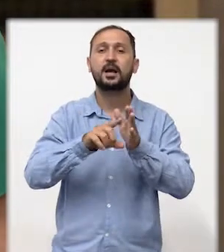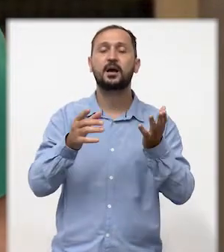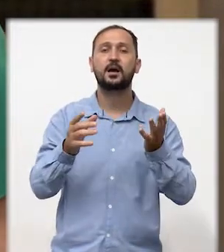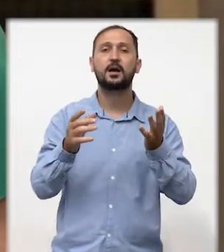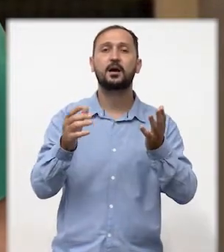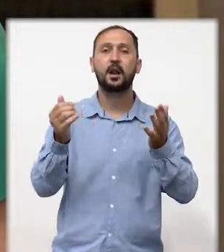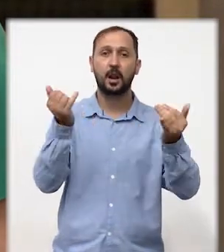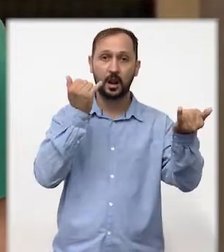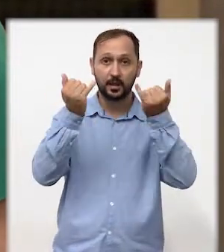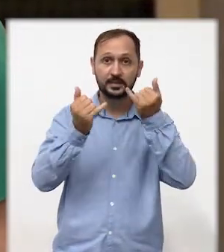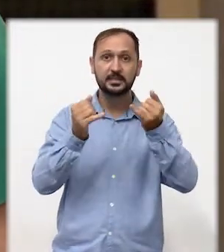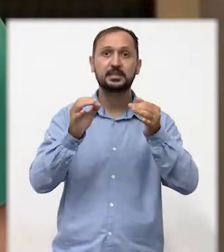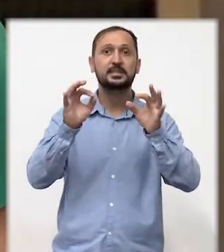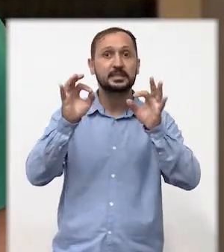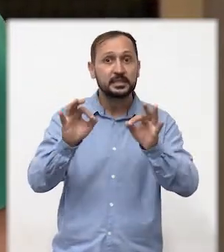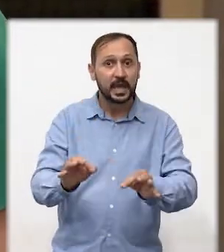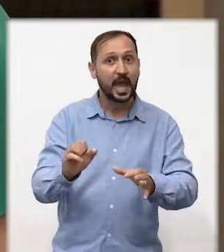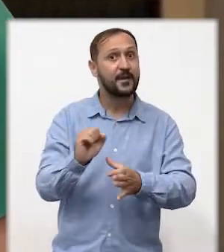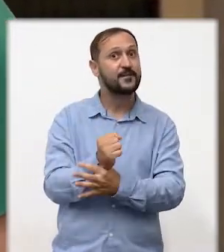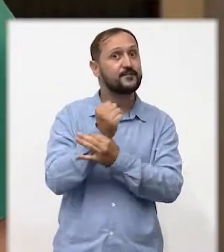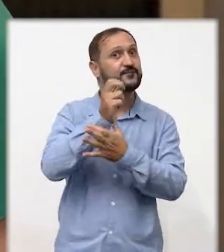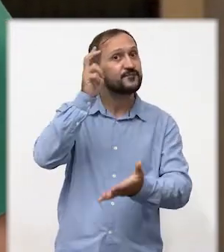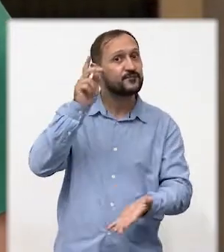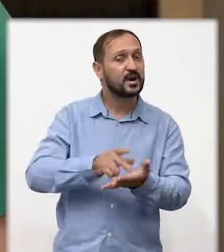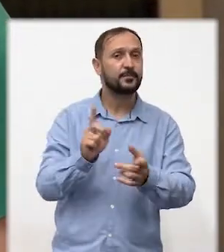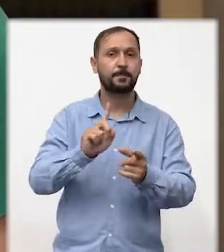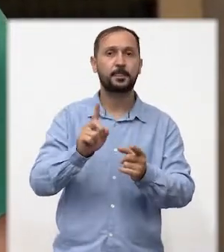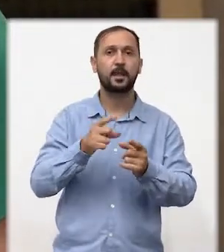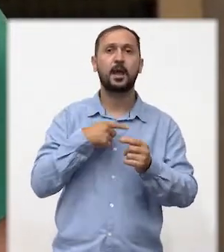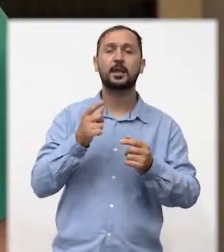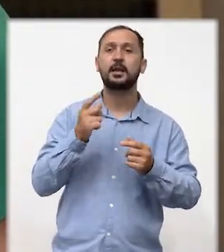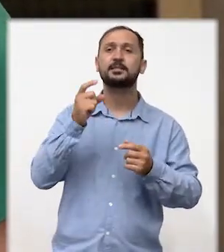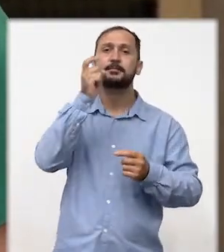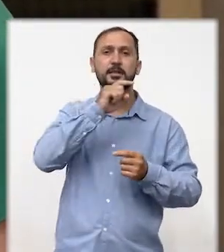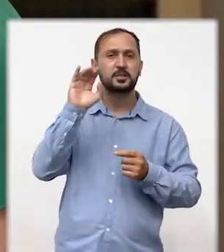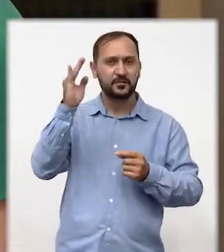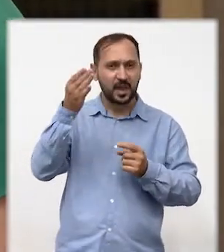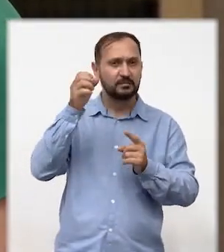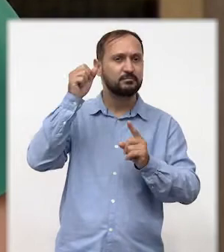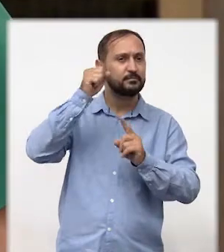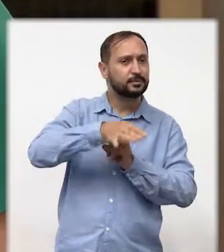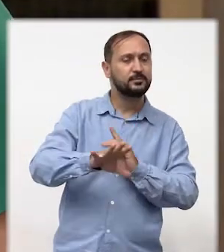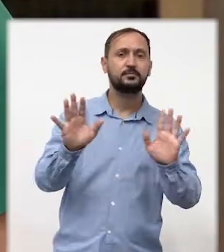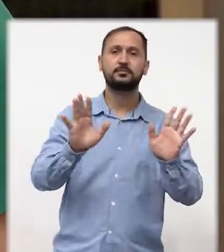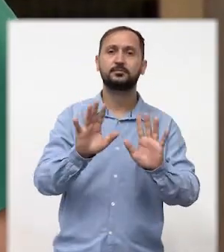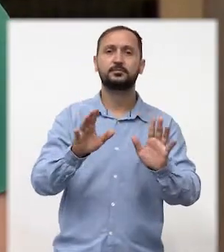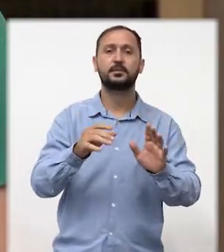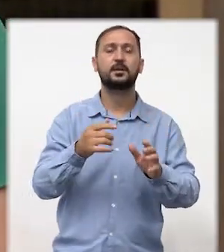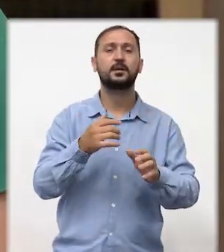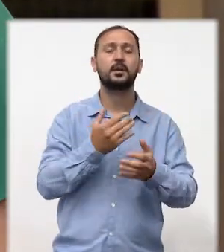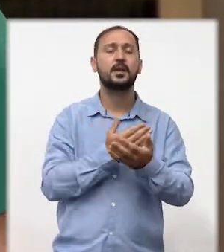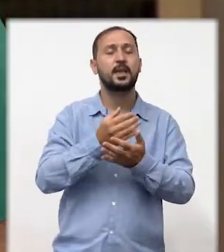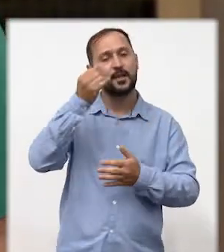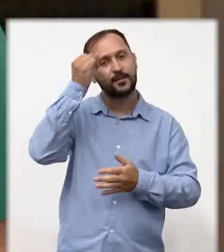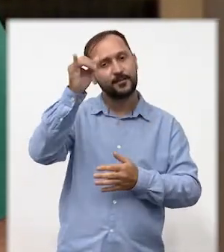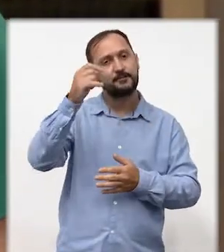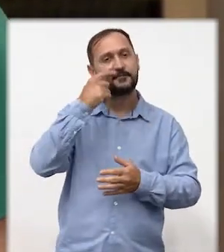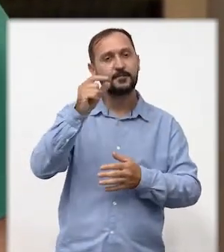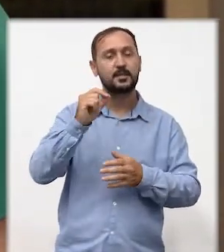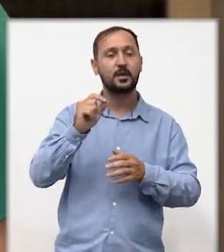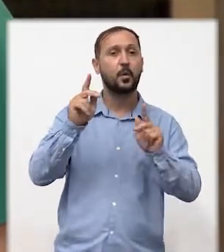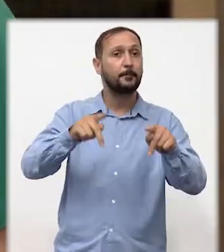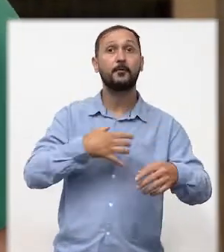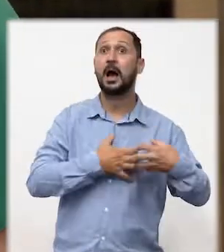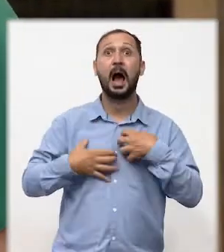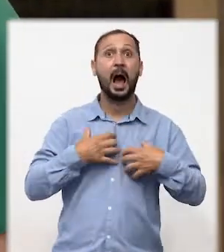locais de informações seguras e verdadeiras, não dissemine fake news e tente não entrar em pânico como